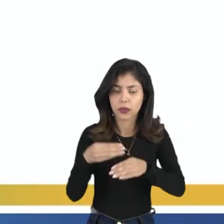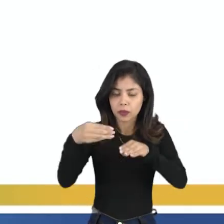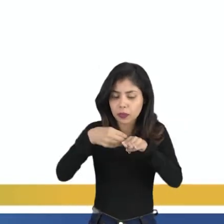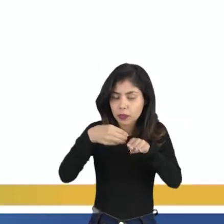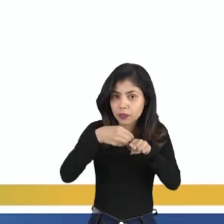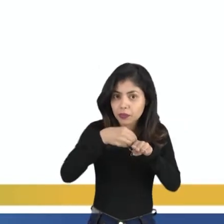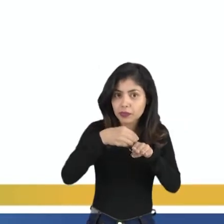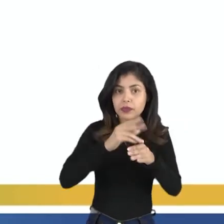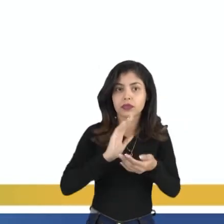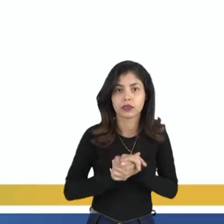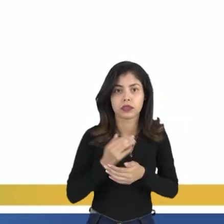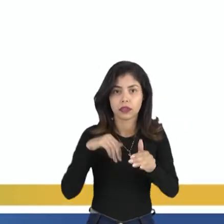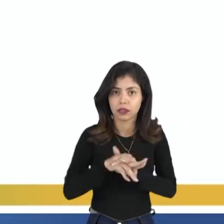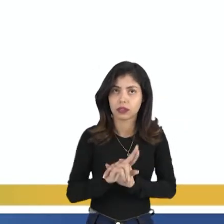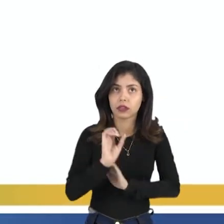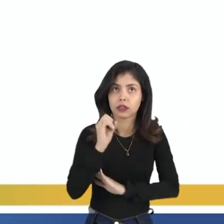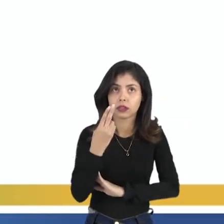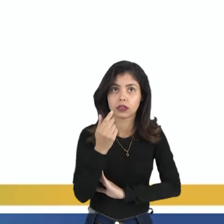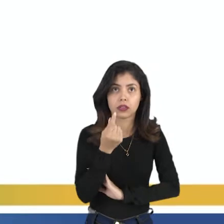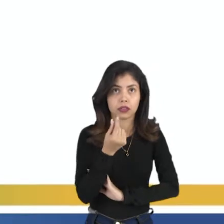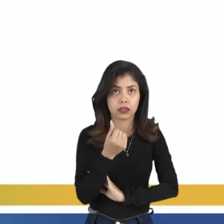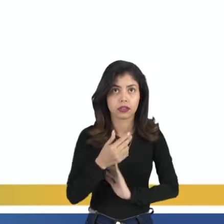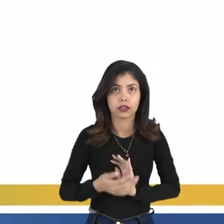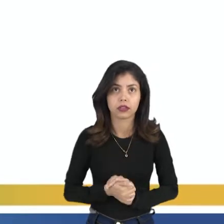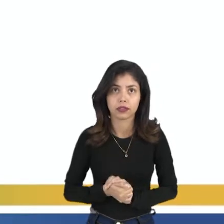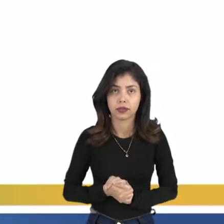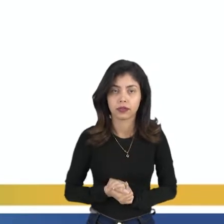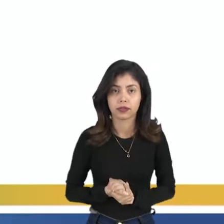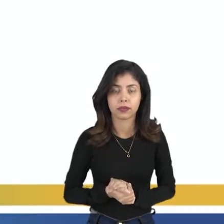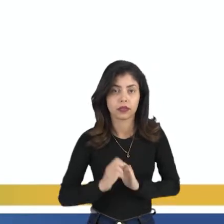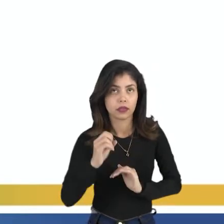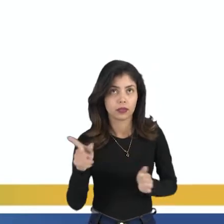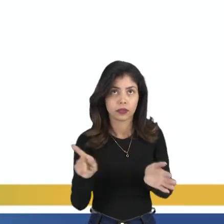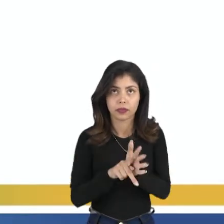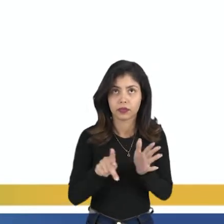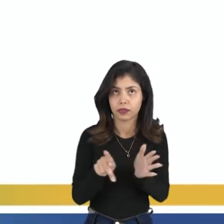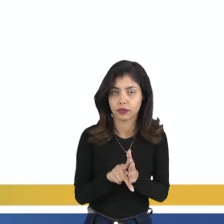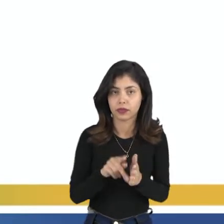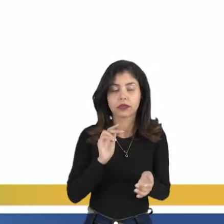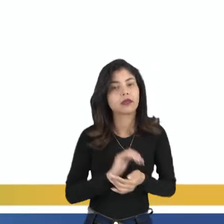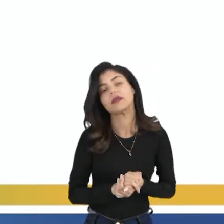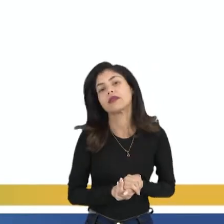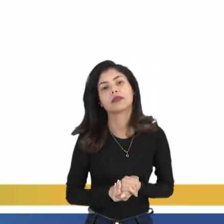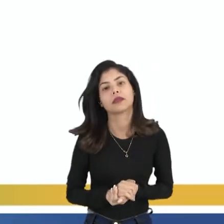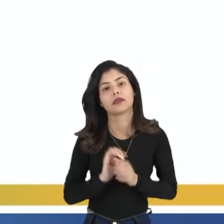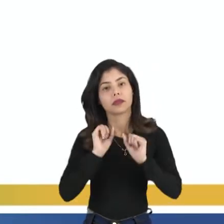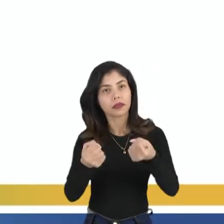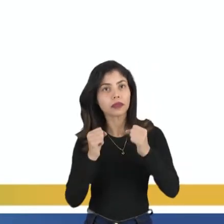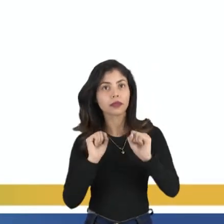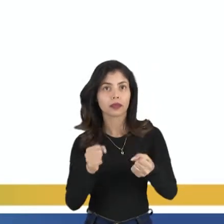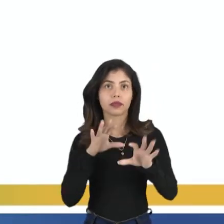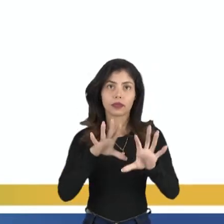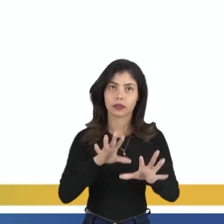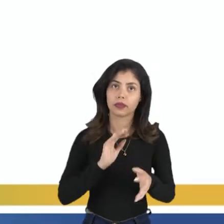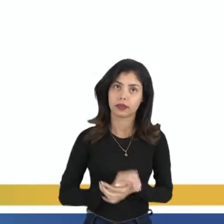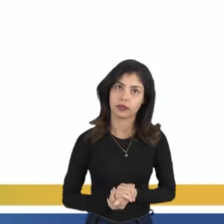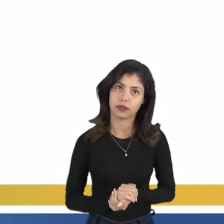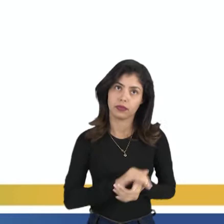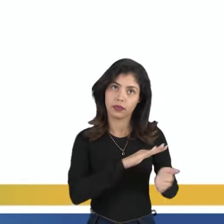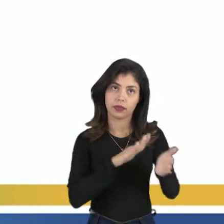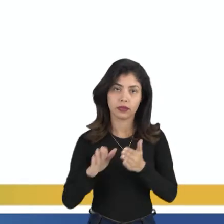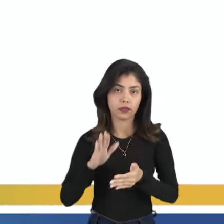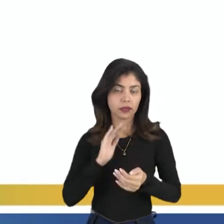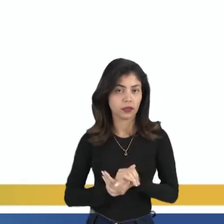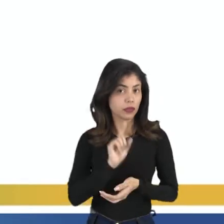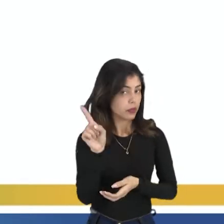bolsinho específico para guardar chaves ou dinheiro. E eles são ideais para fazer exercício. Aqui que vem a parte